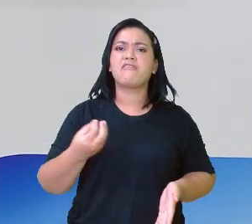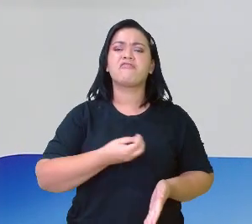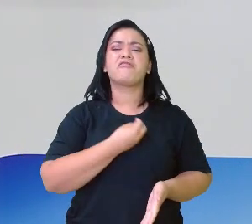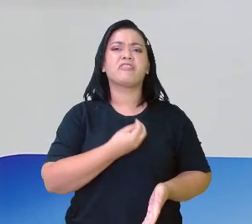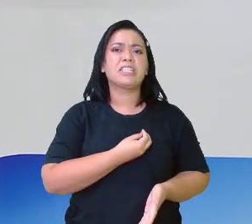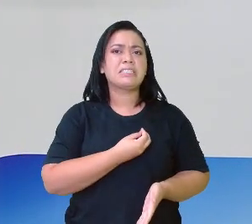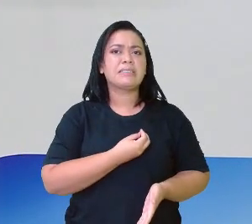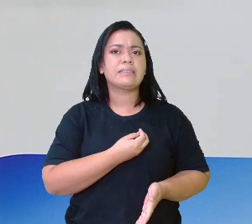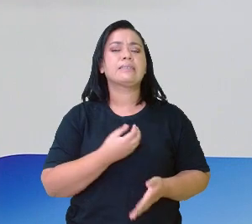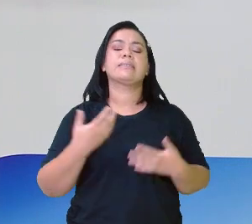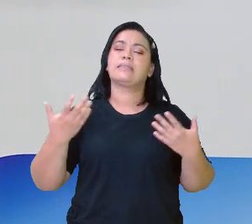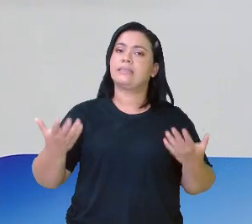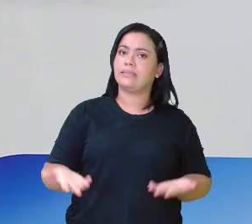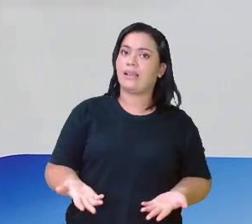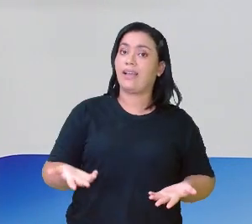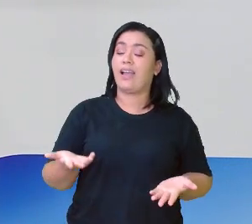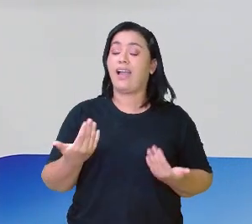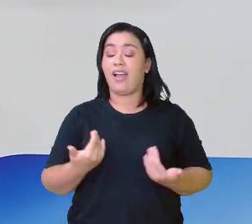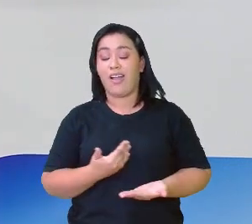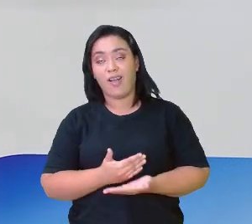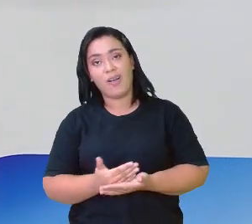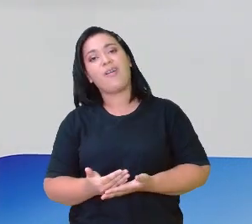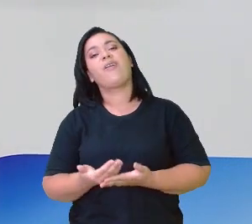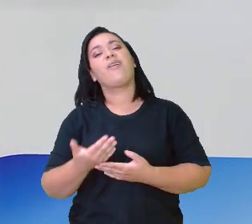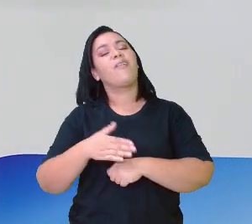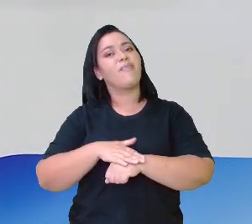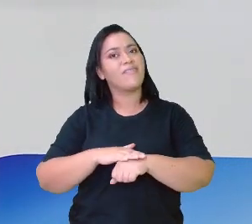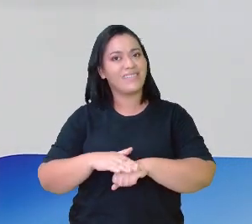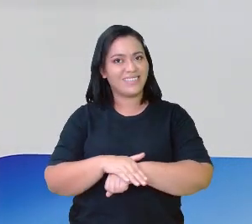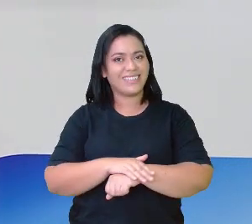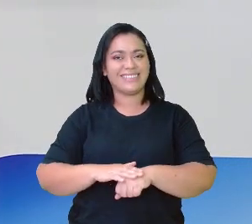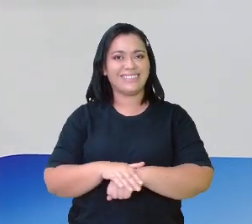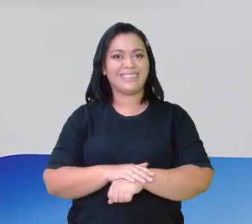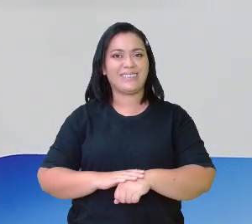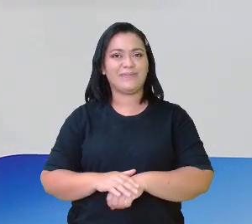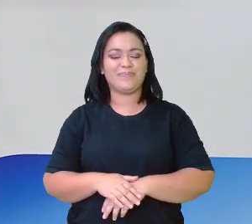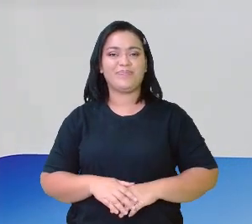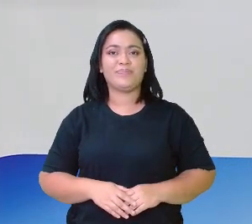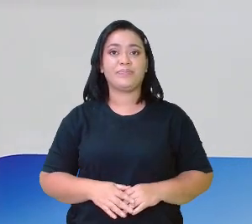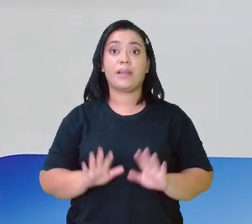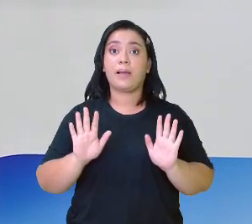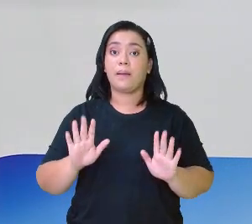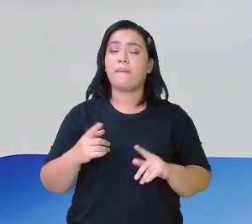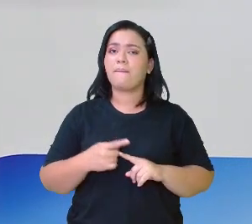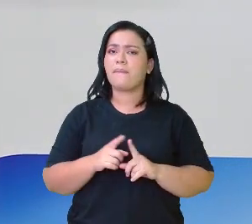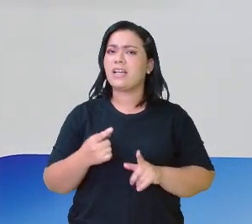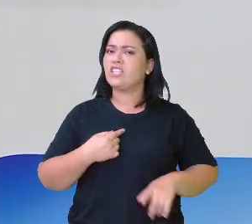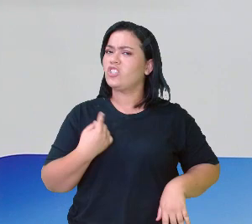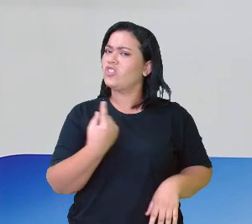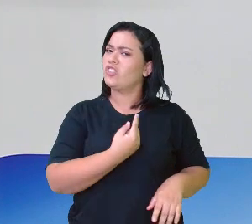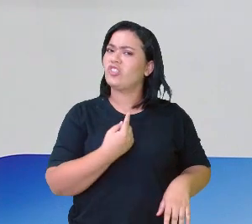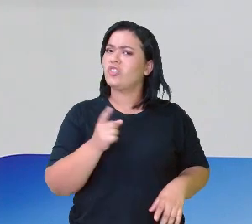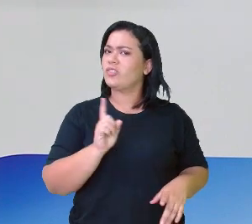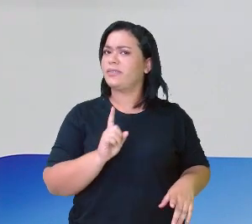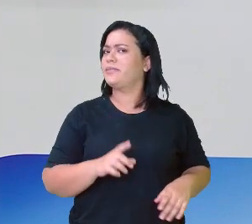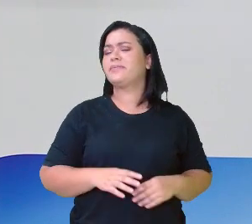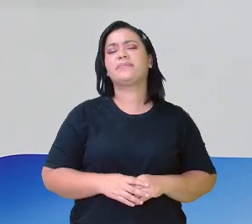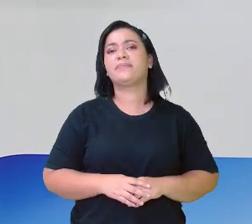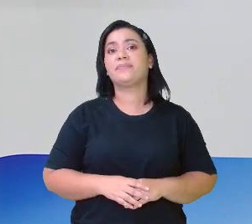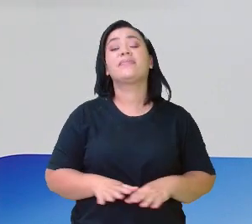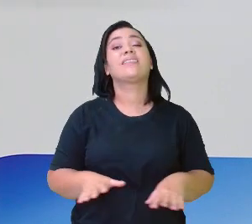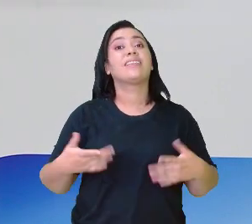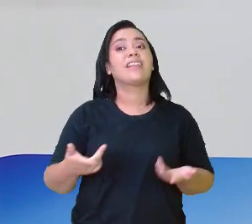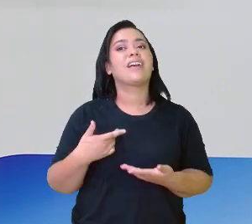vida? Bom, vamos conversar sobre isso nessa aula de hoje, mas eu não estou sozinho por aqui